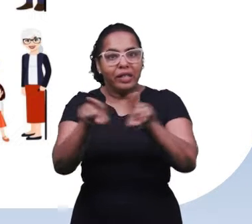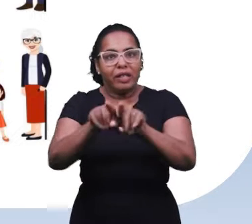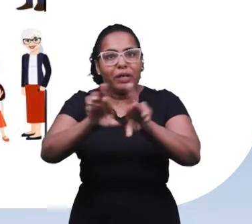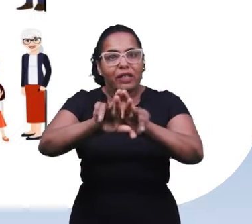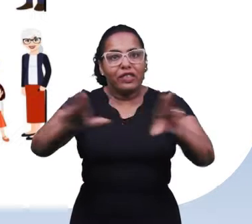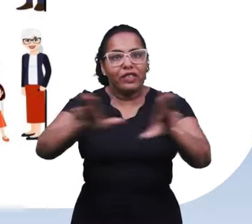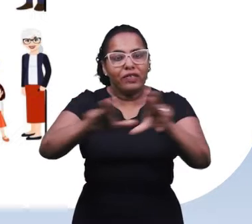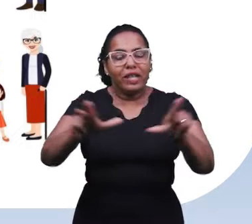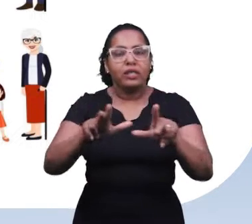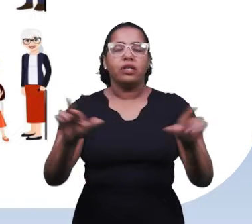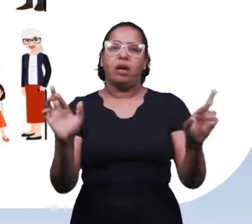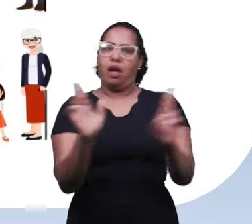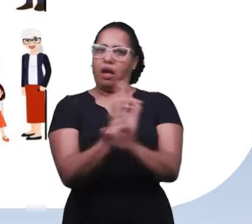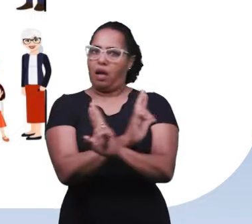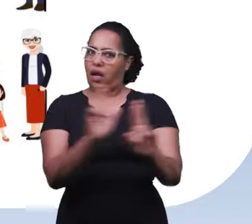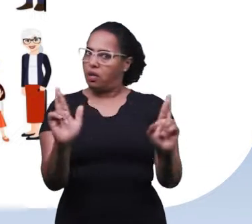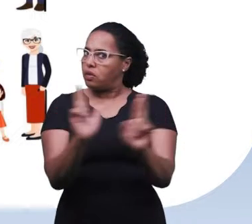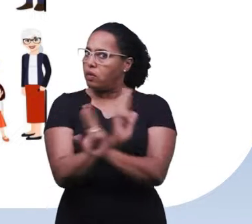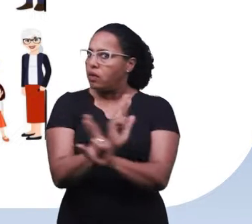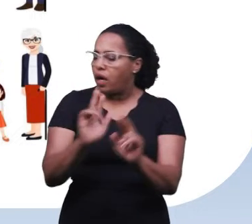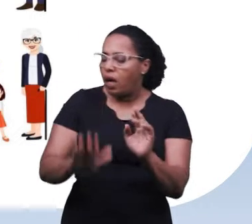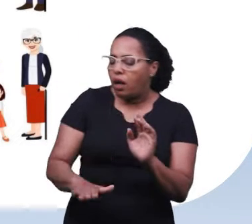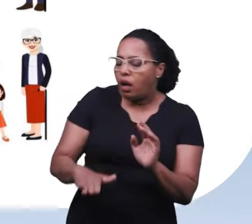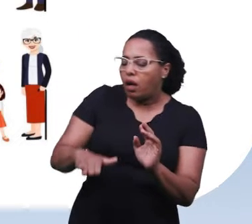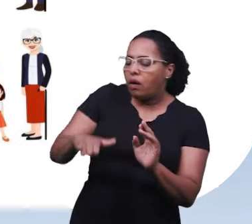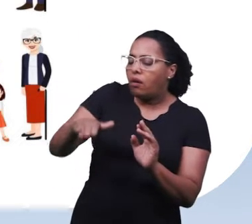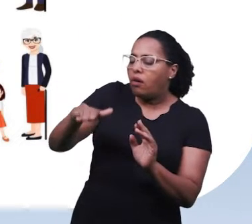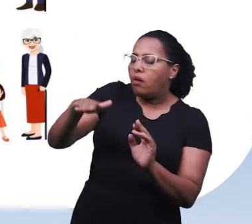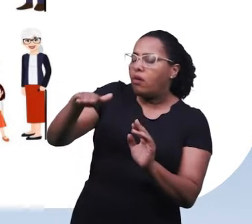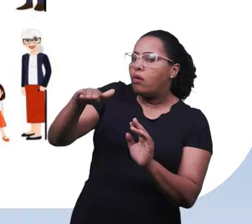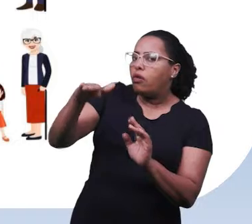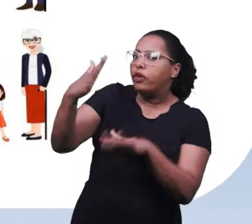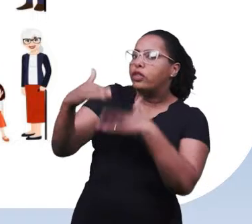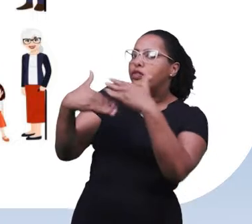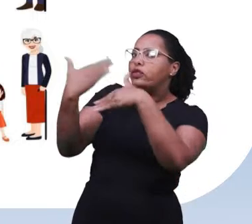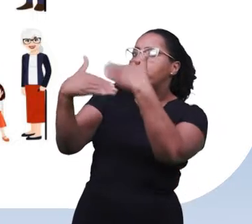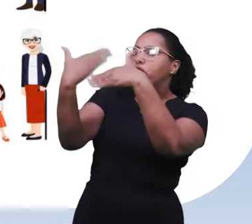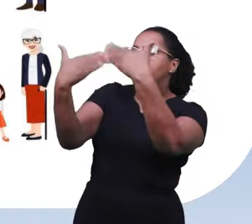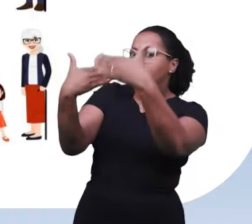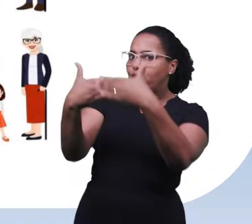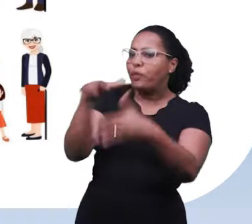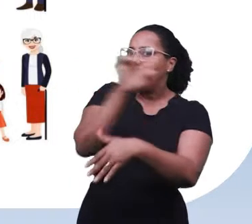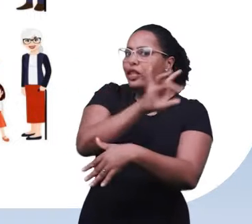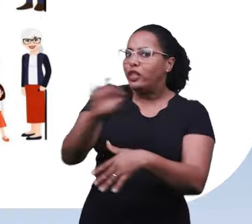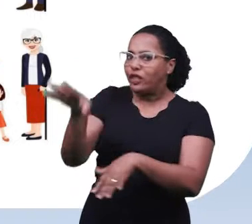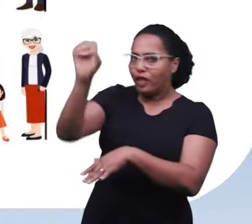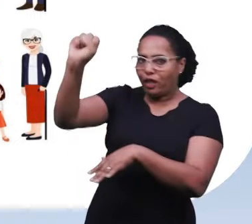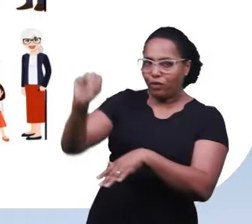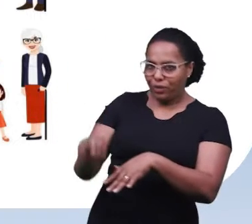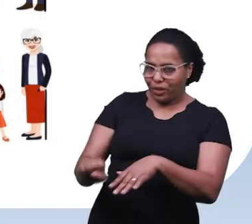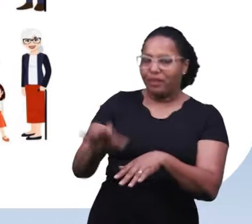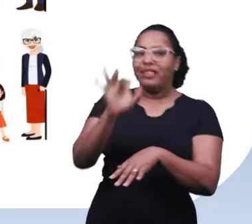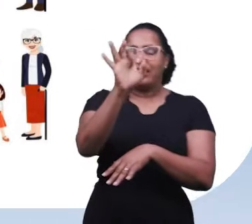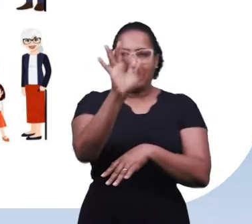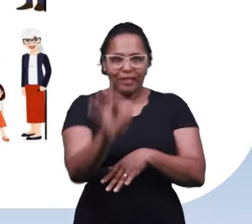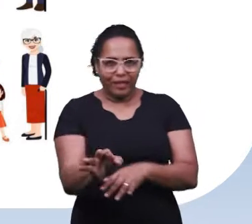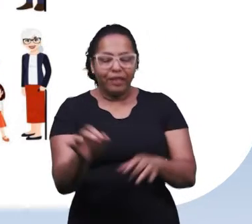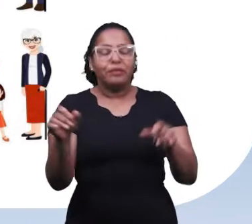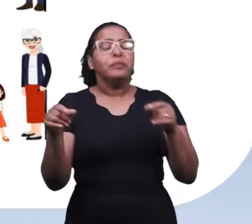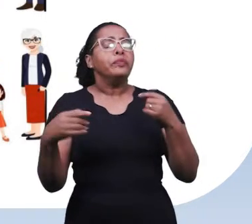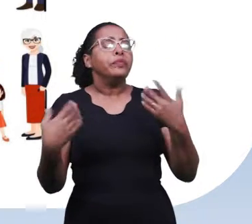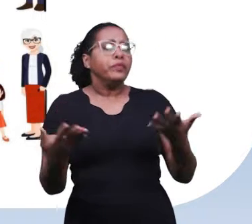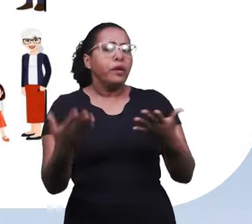ser diferentes de acordo com a fase do desenvolvimento de cada indivíduo. Então, vamos